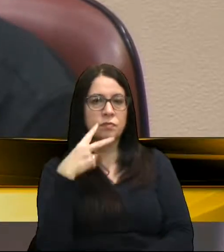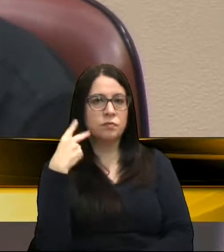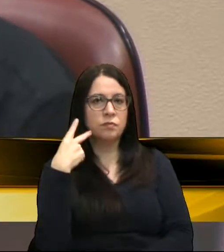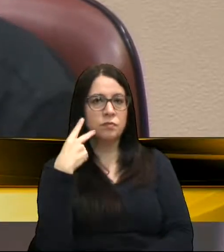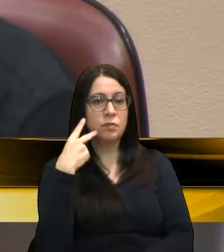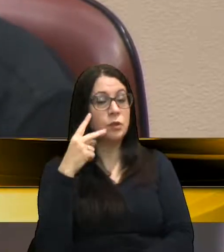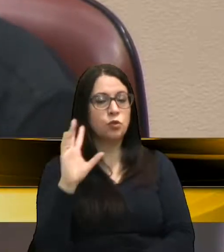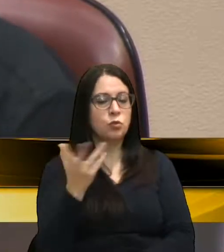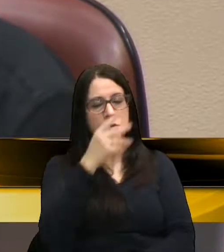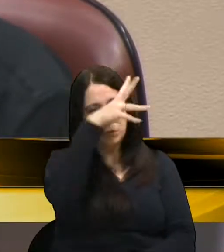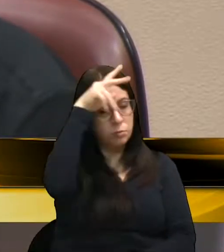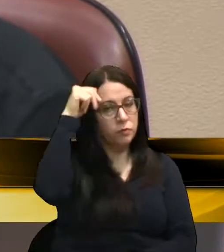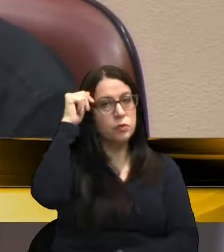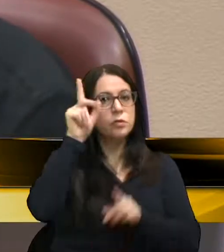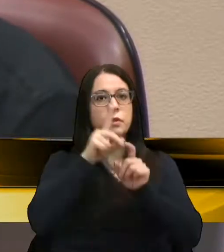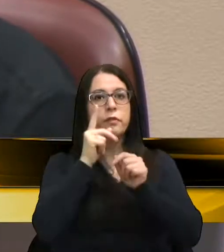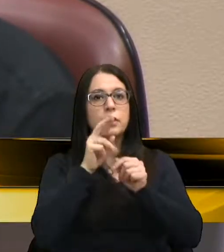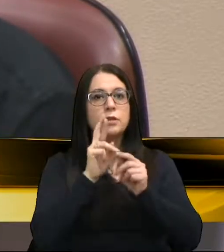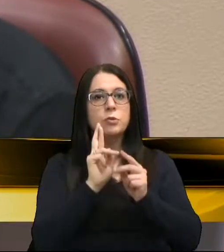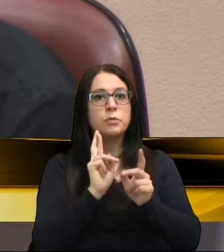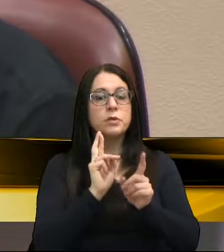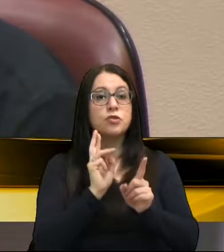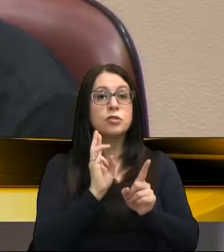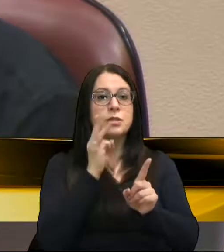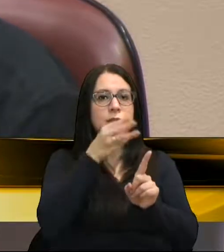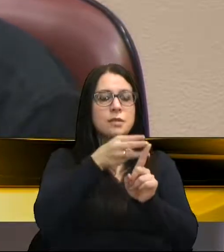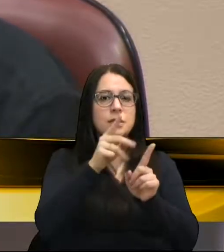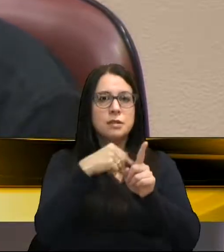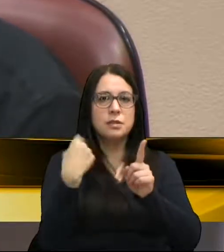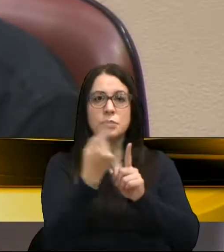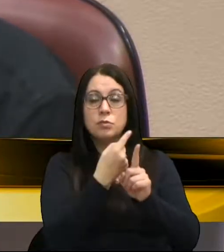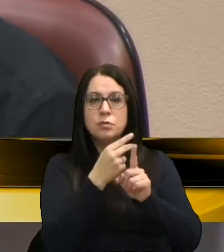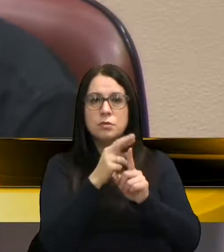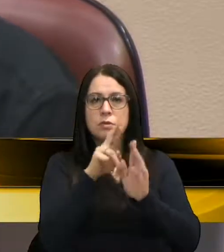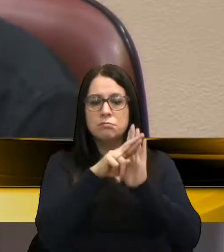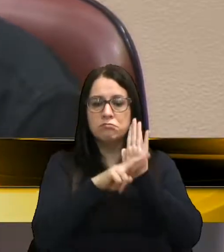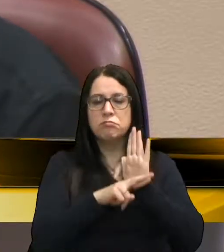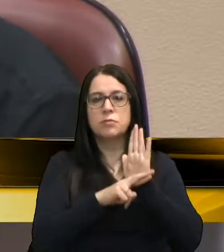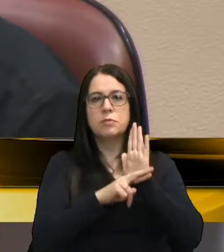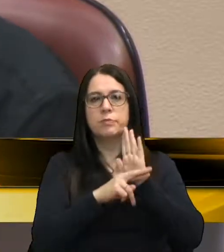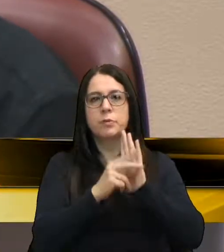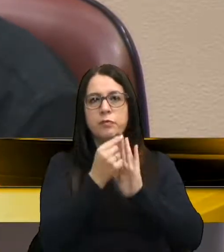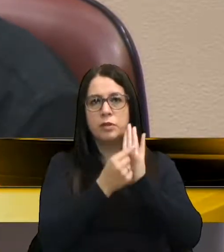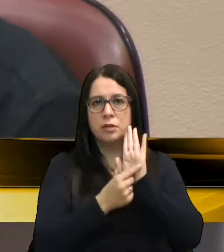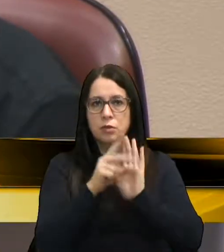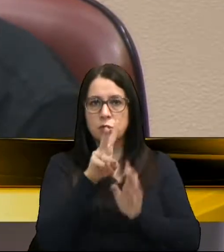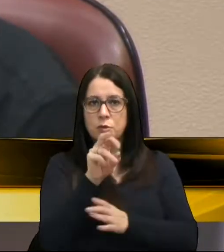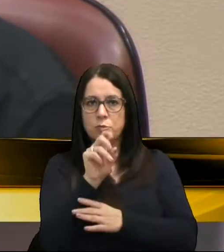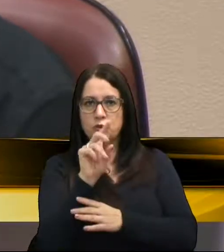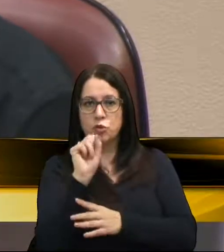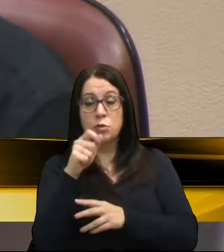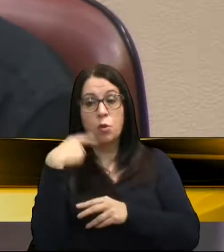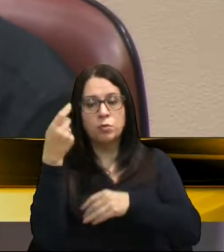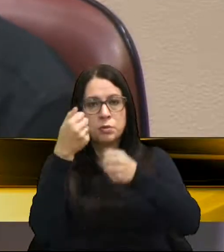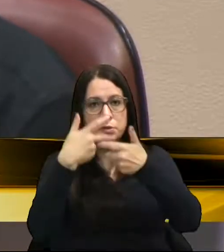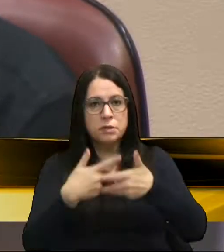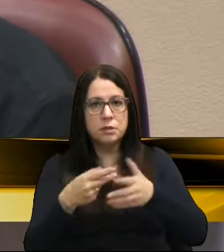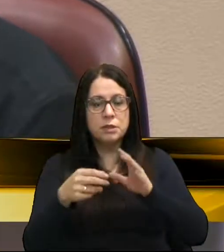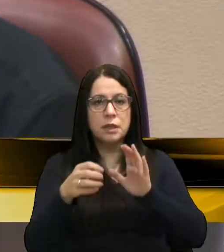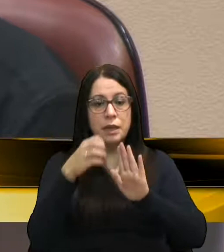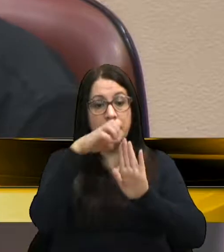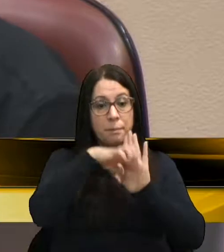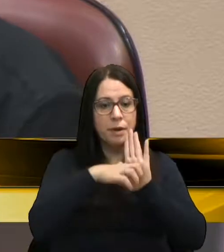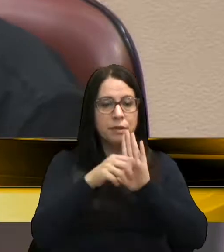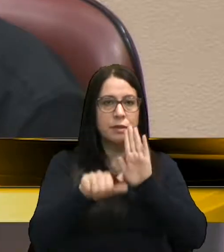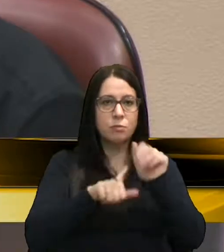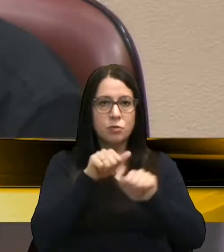Poder Executivo, que dispõe sobre as diretrizes orçamentárias para o exercício financeiro de 2019 e da outras providências. Contém emenda